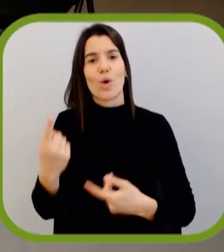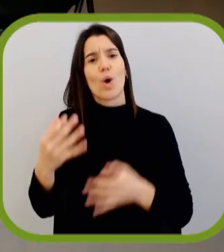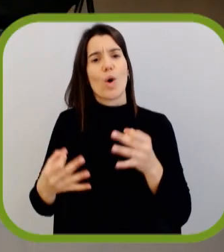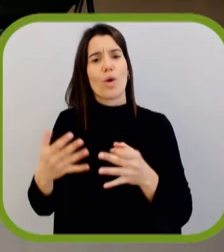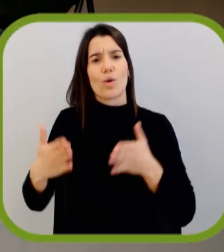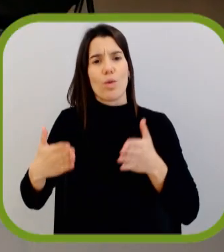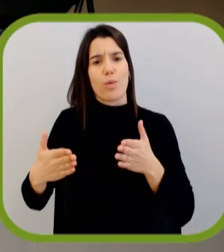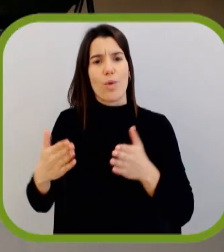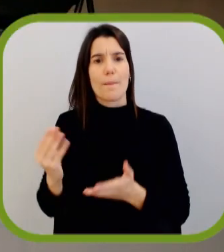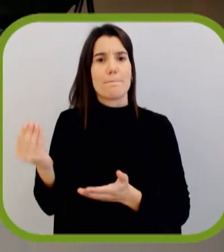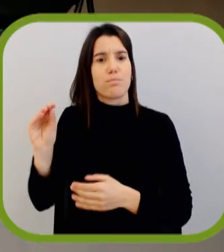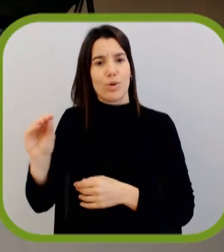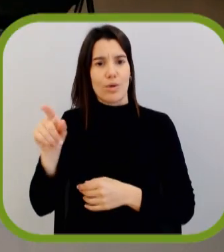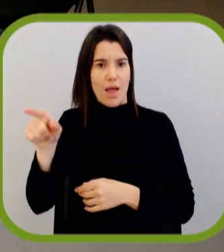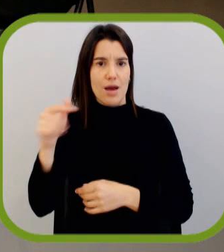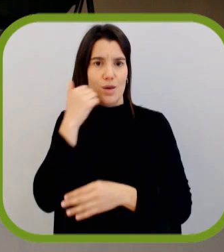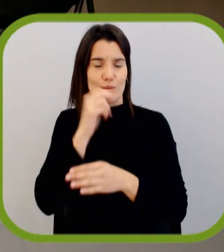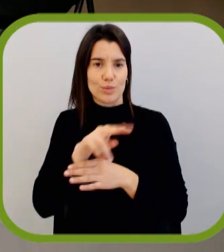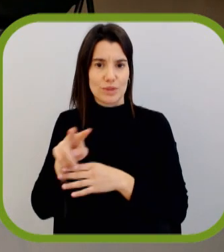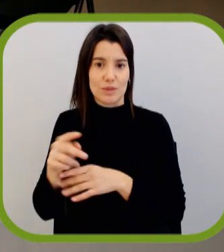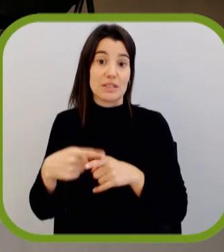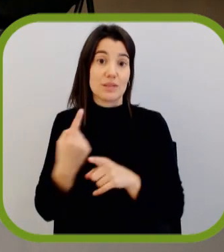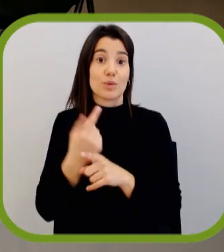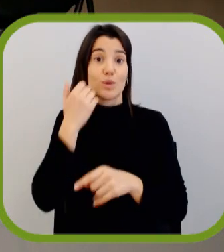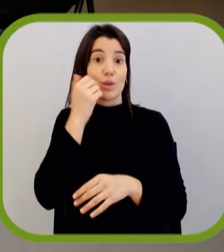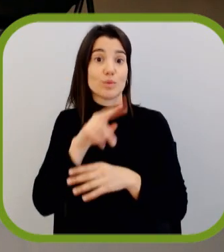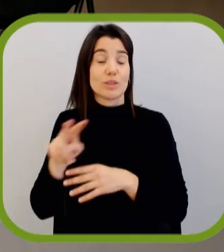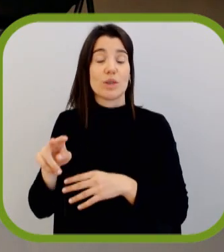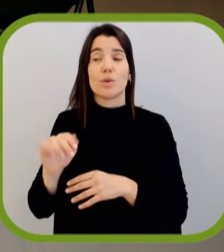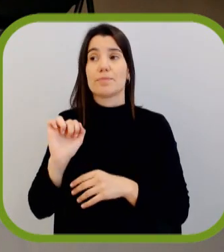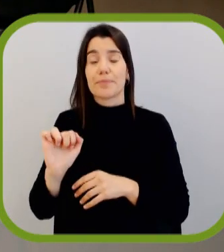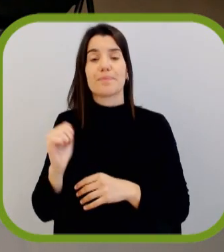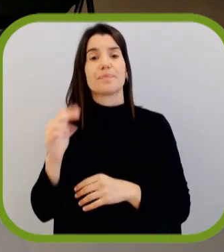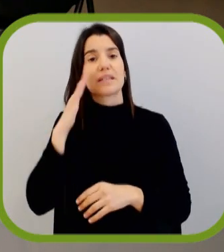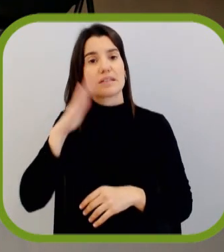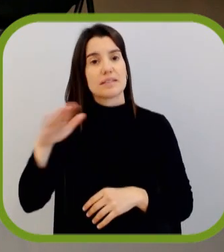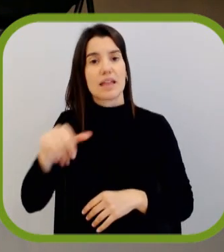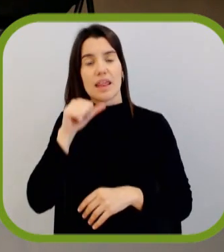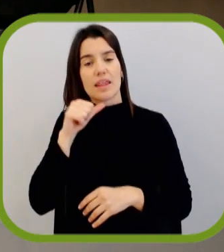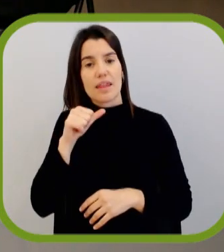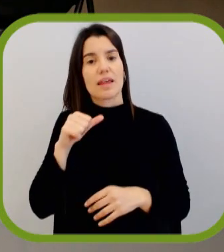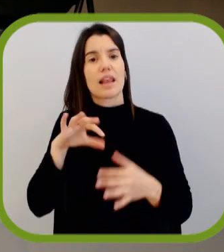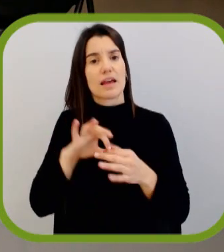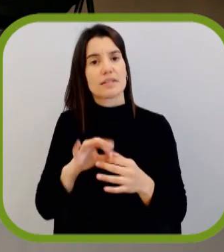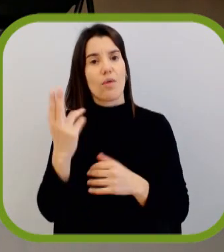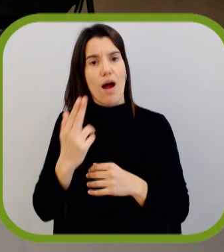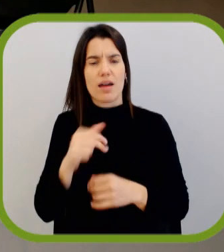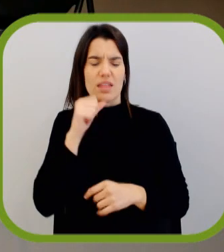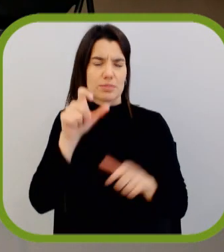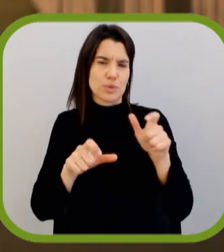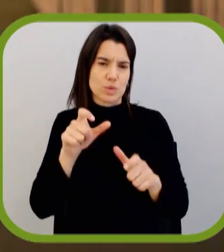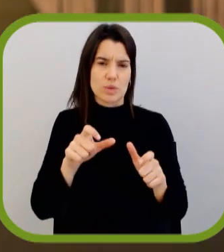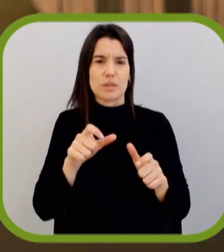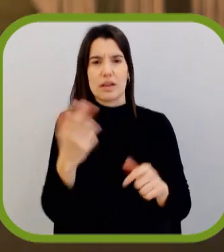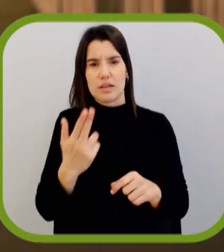a pôr um robô no museu, que é uma coisa interessante, porque é um museu de ciência, mas que tem sempre uma ligação com a arte, porque eles convidam sempre